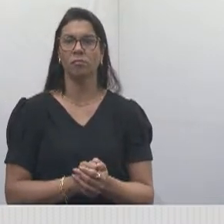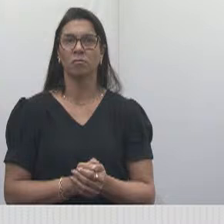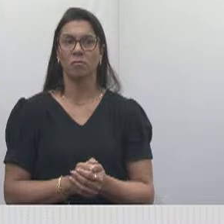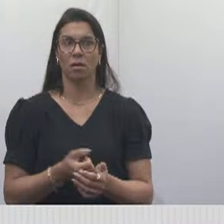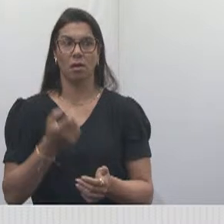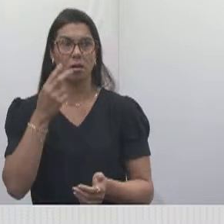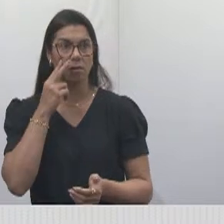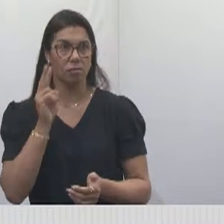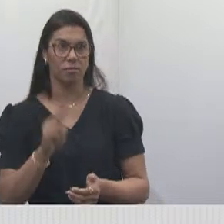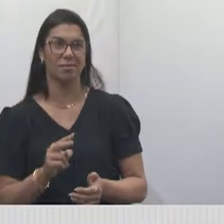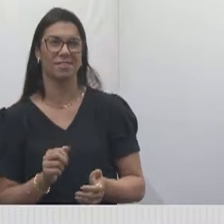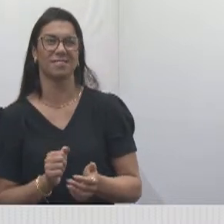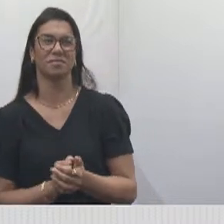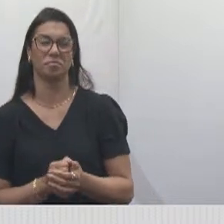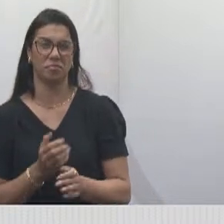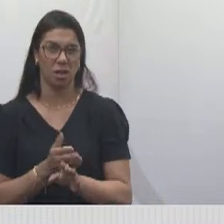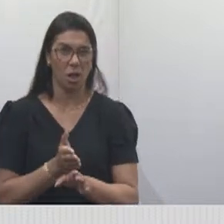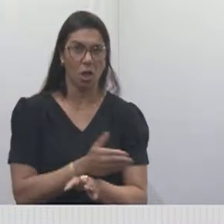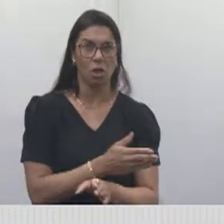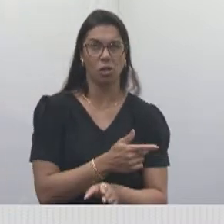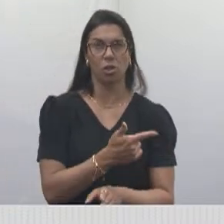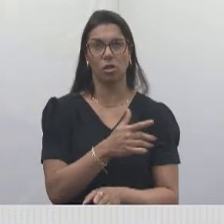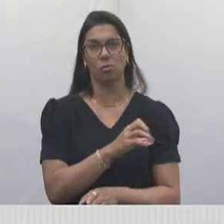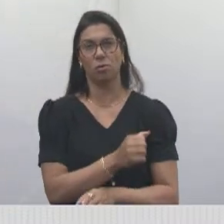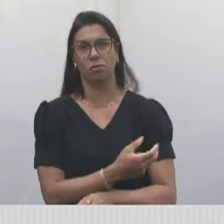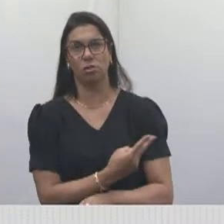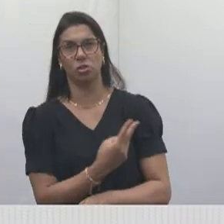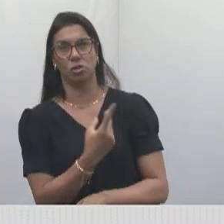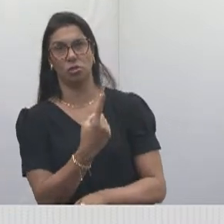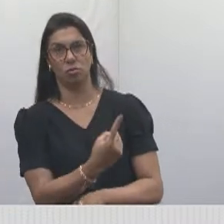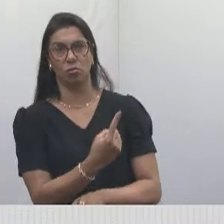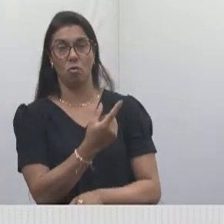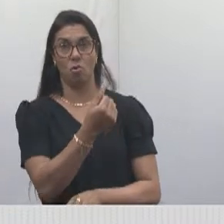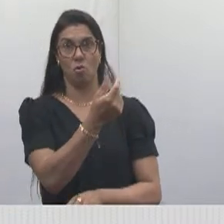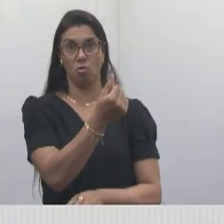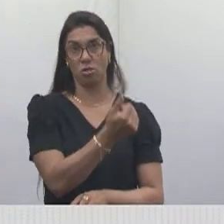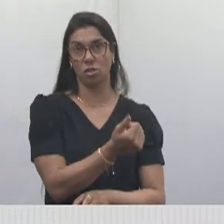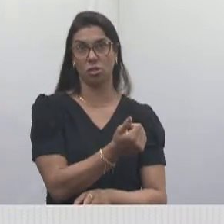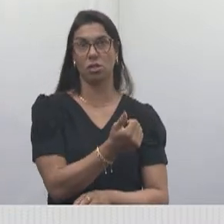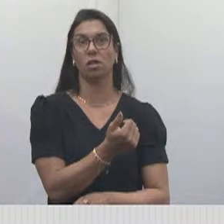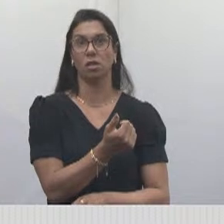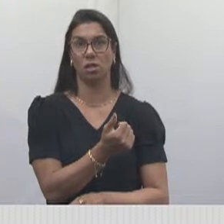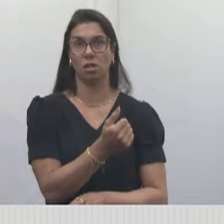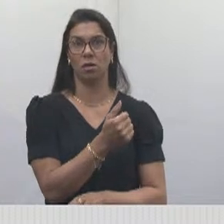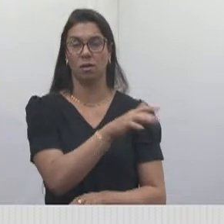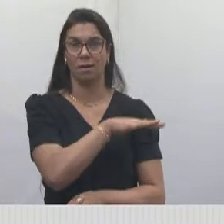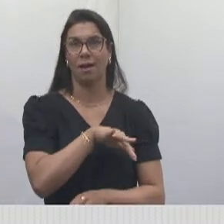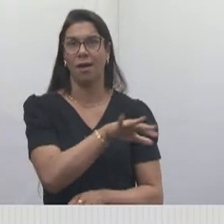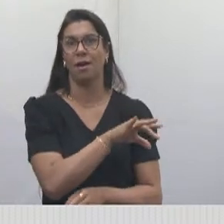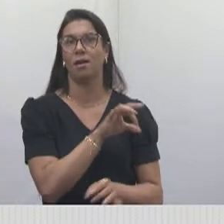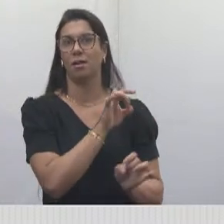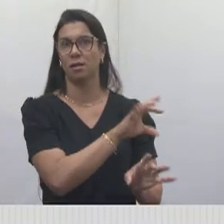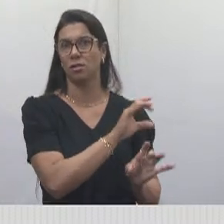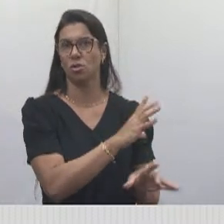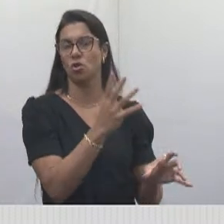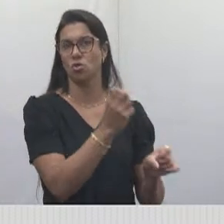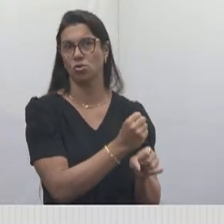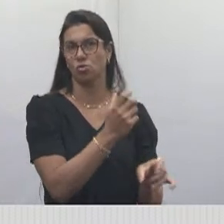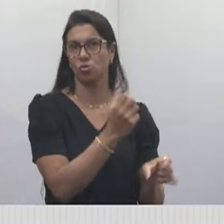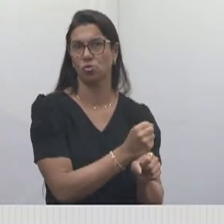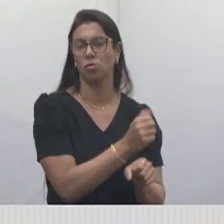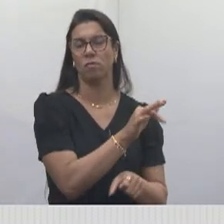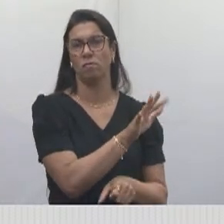os últimos 3 anos só. Em 2021, o dinheiro da educação, que junta federal, estadual